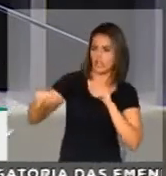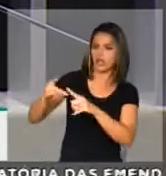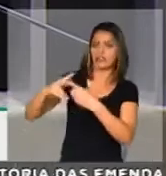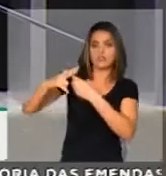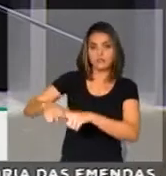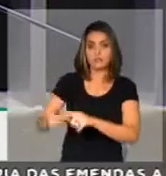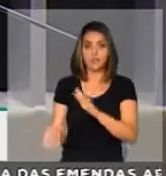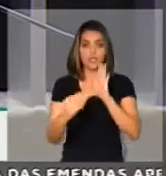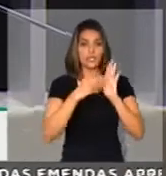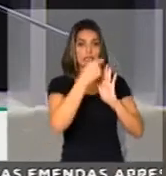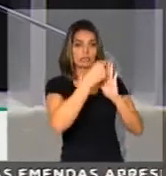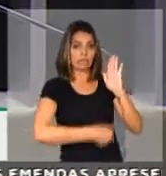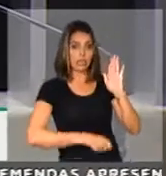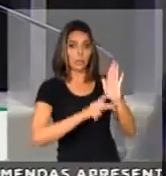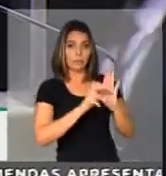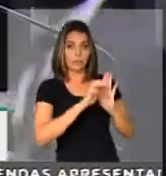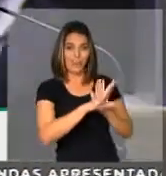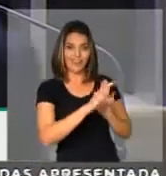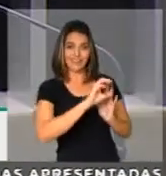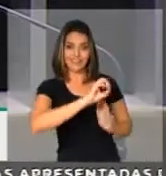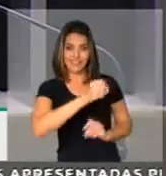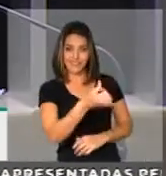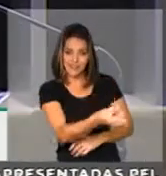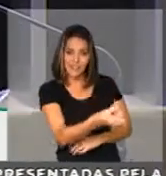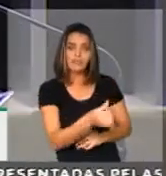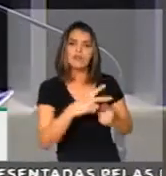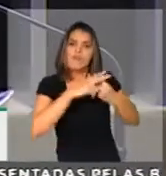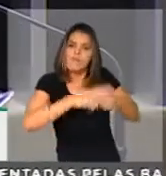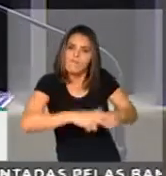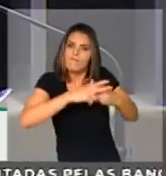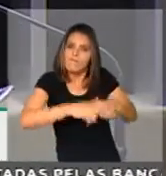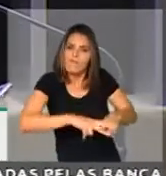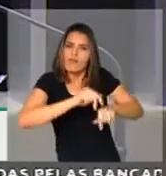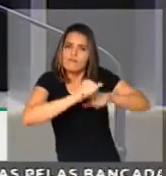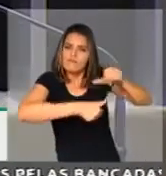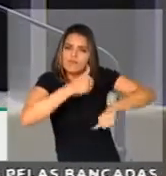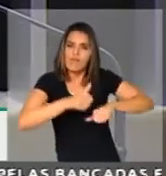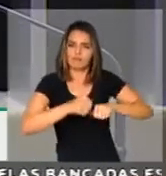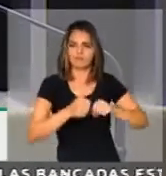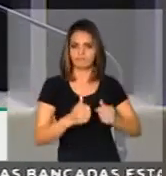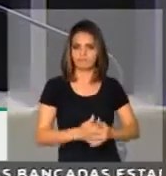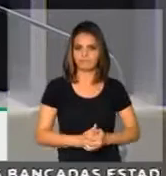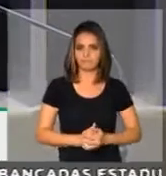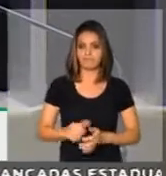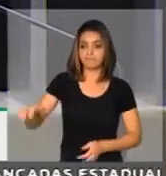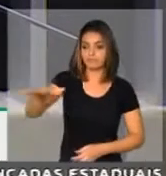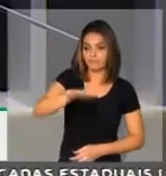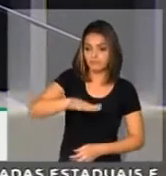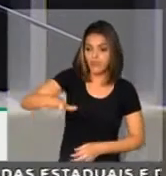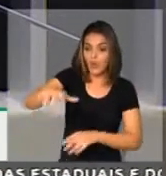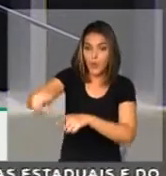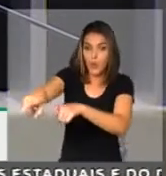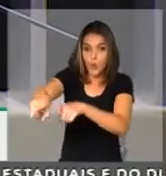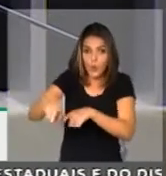corrigir eventualmente pontos pontuais desta reforma. No meio rural, as atividades são